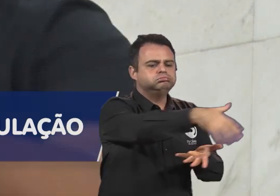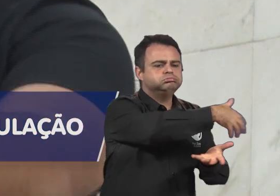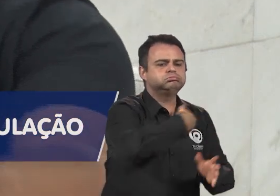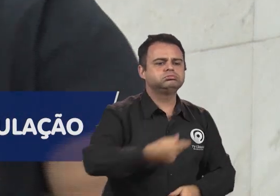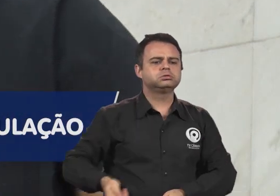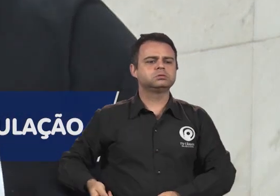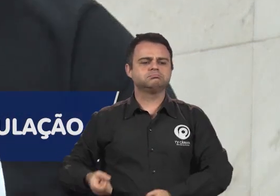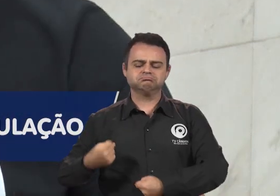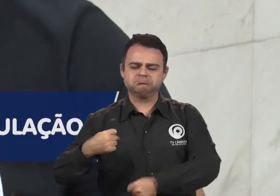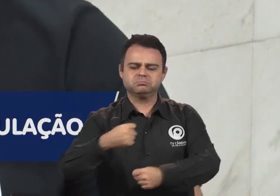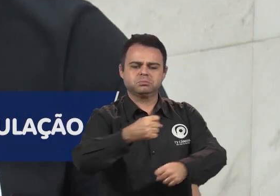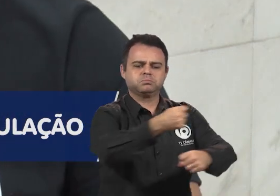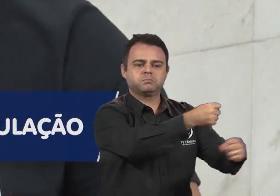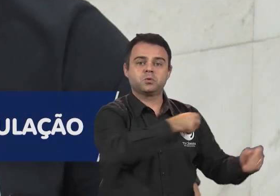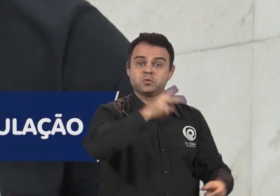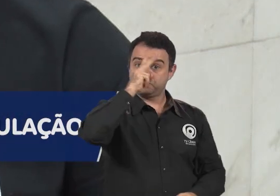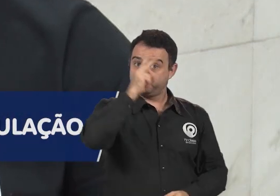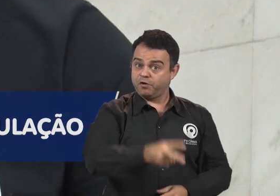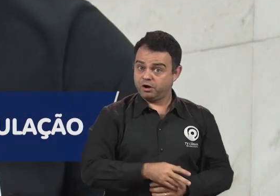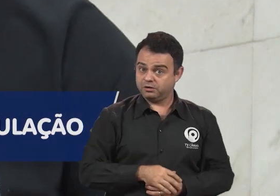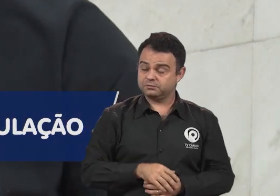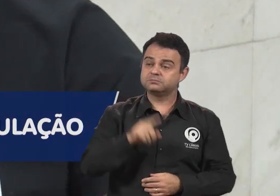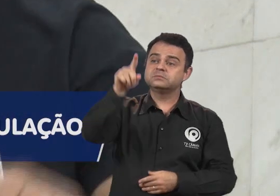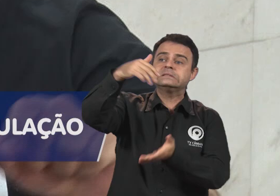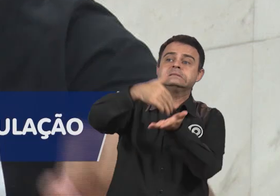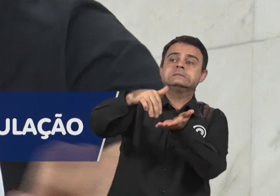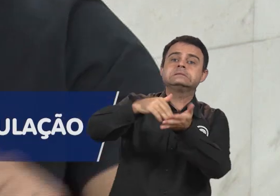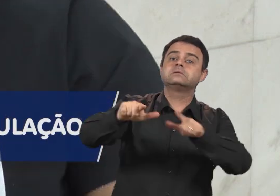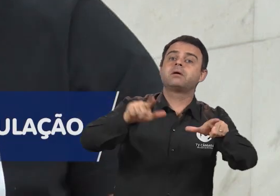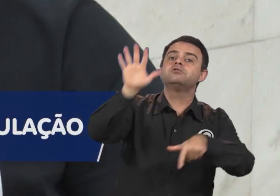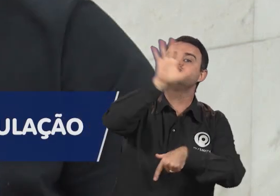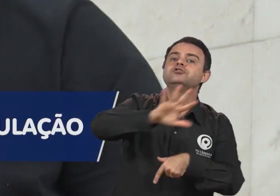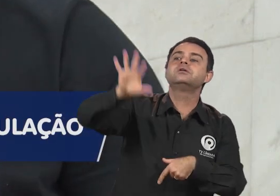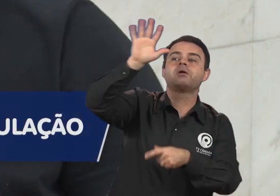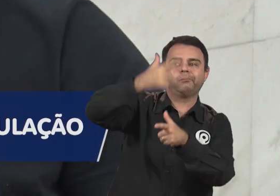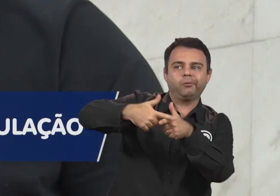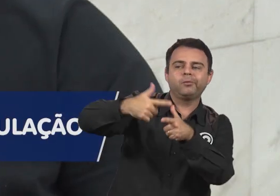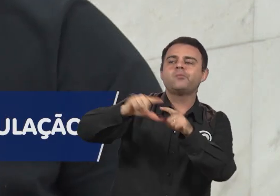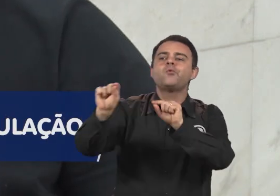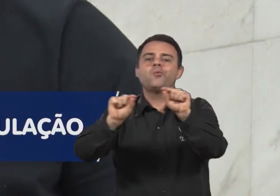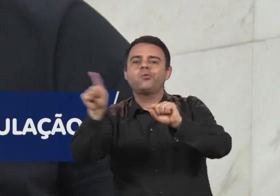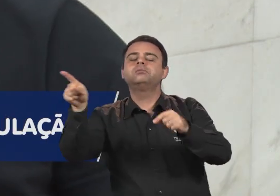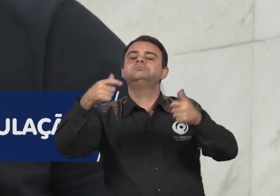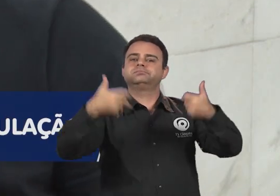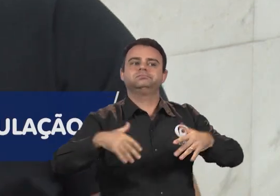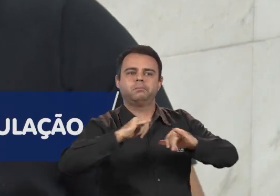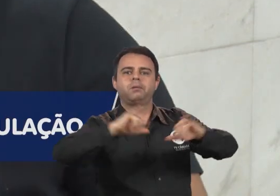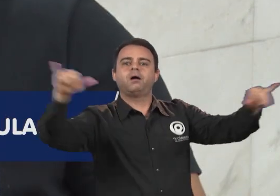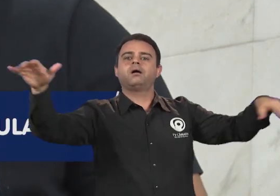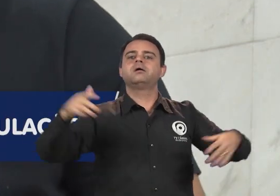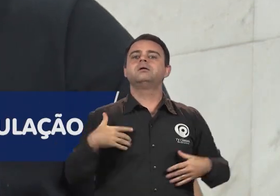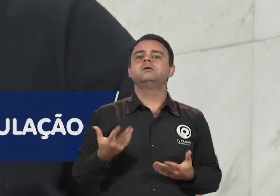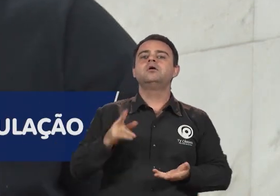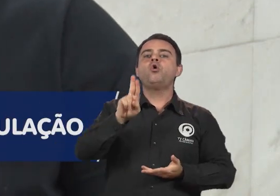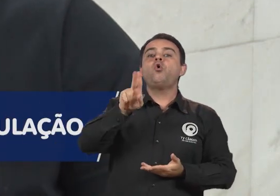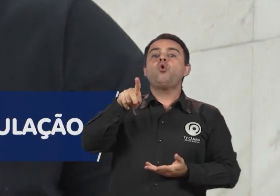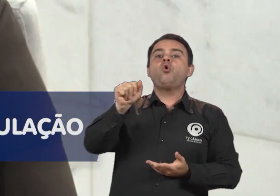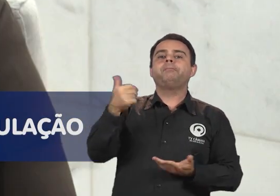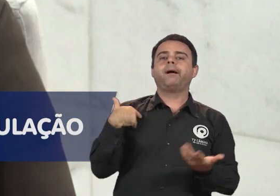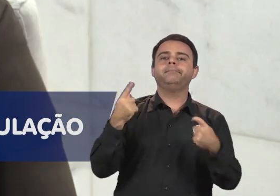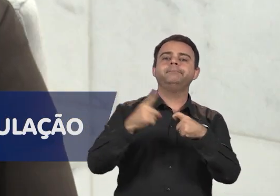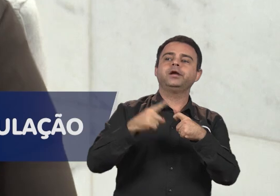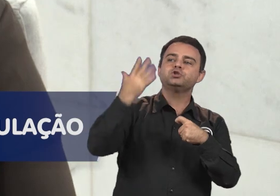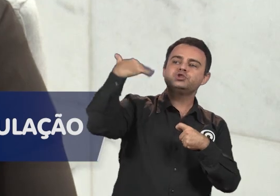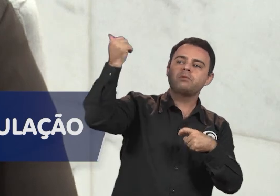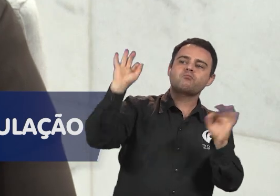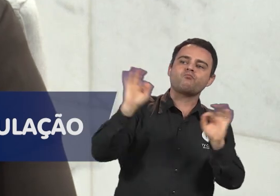tudo o que estava acontecendo lá na Secretaria de Serviços Gerais. Um problema dentro das UPAs, uma demora no atendimento médico. A gente recebe esse